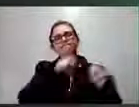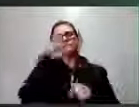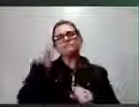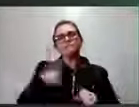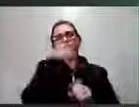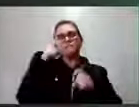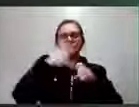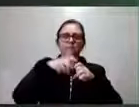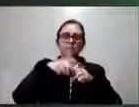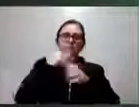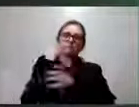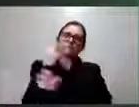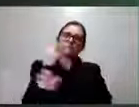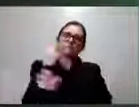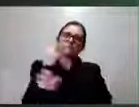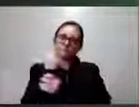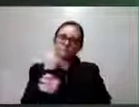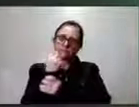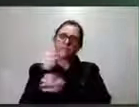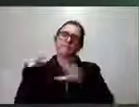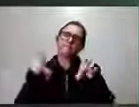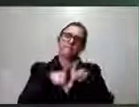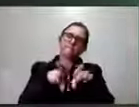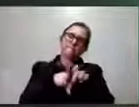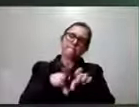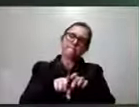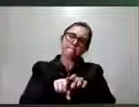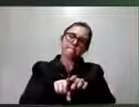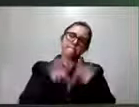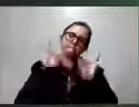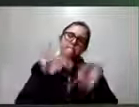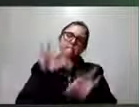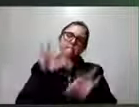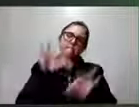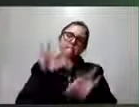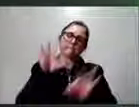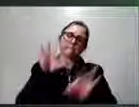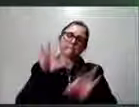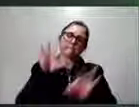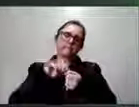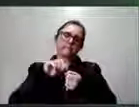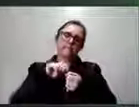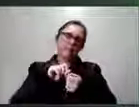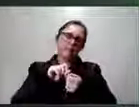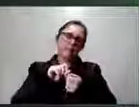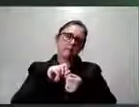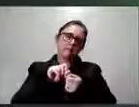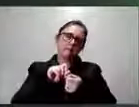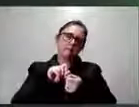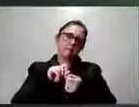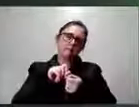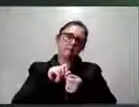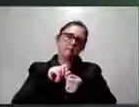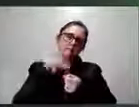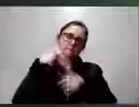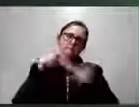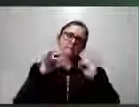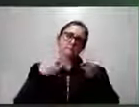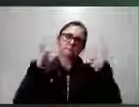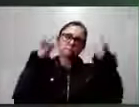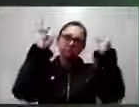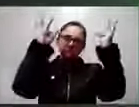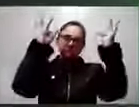com segurança, né, com também certa observação para fazer esses tratamentos